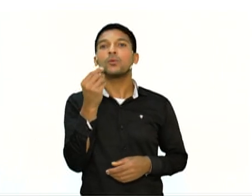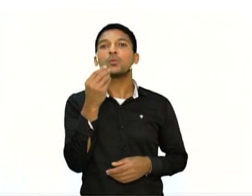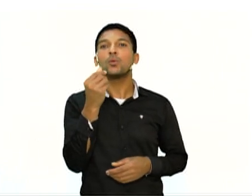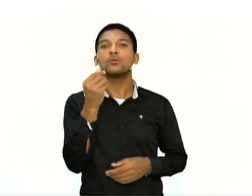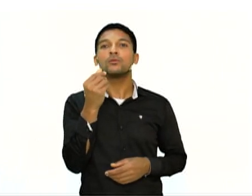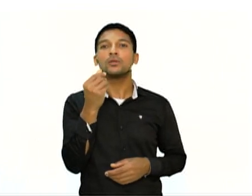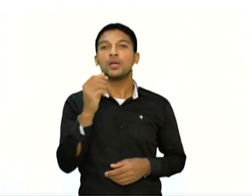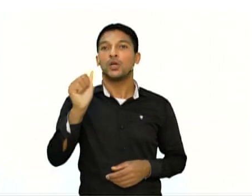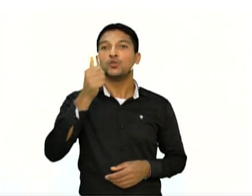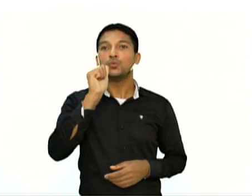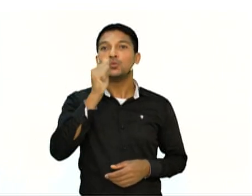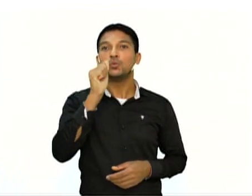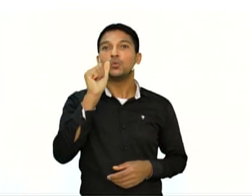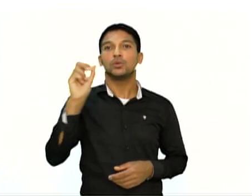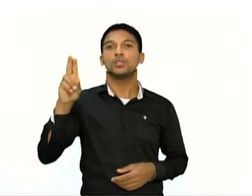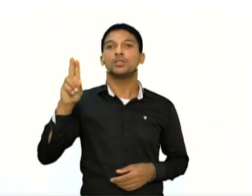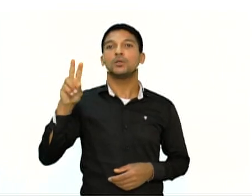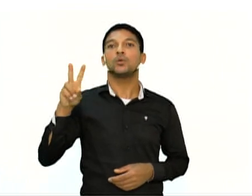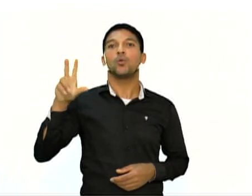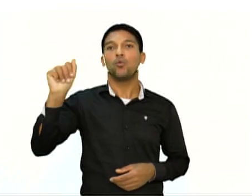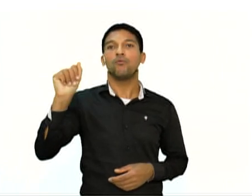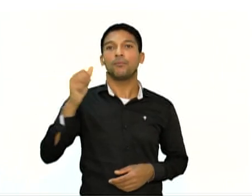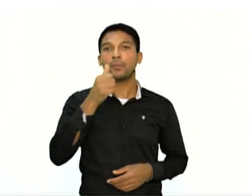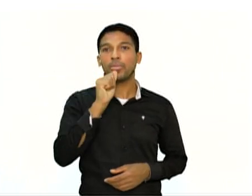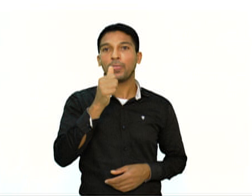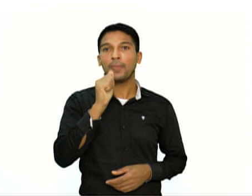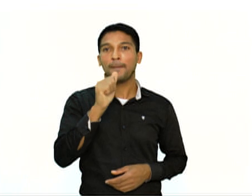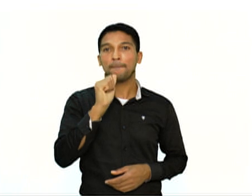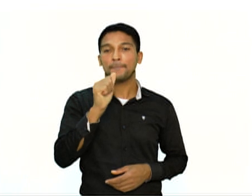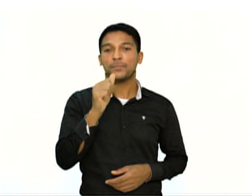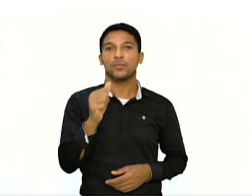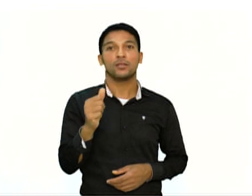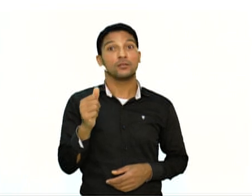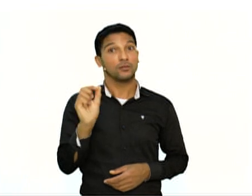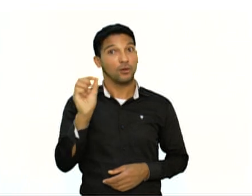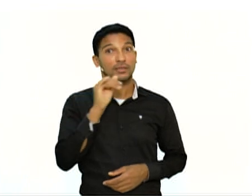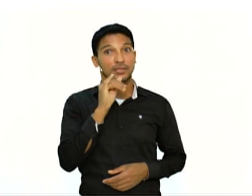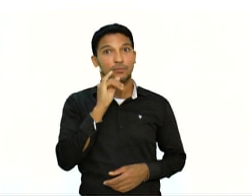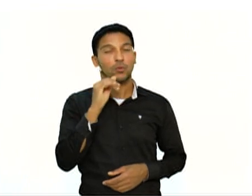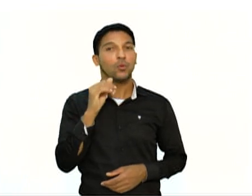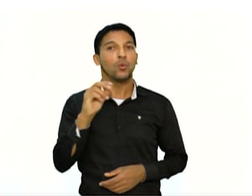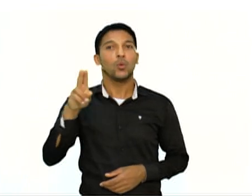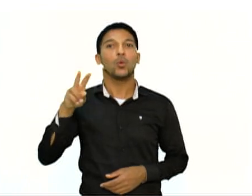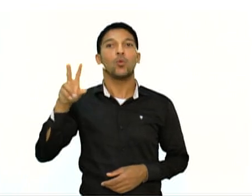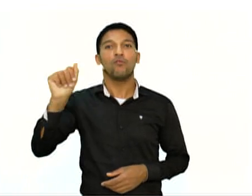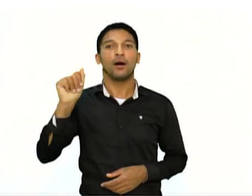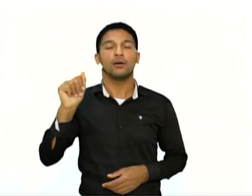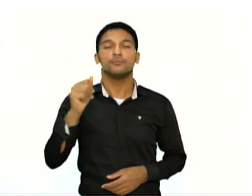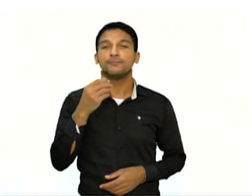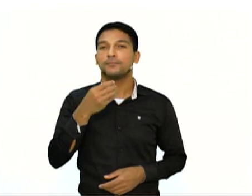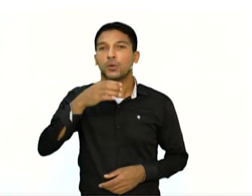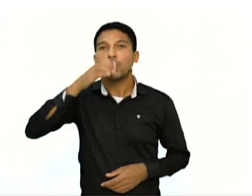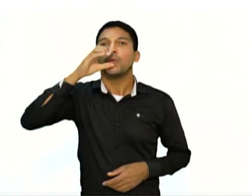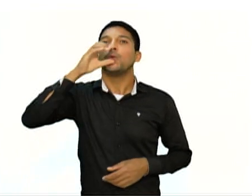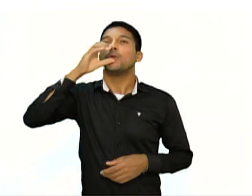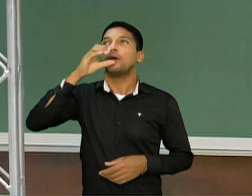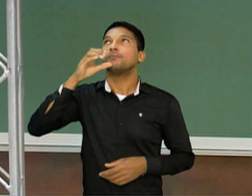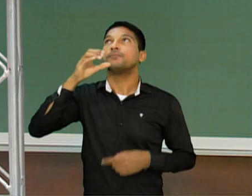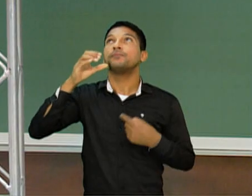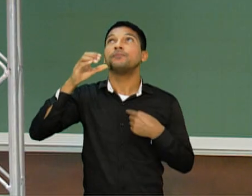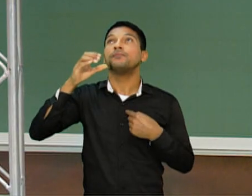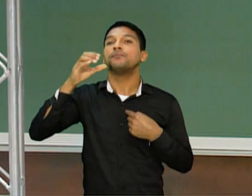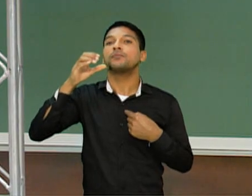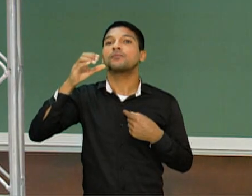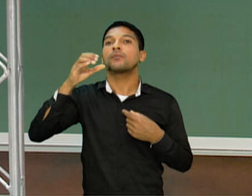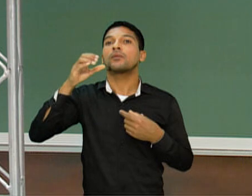maracujá. Isso não tem como ter um critério meu gosto, né, que garanta uma universalidade, por exemplo, desse conceito.